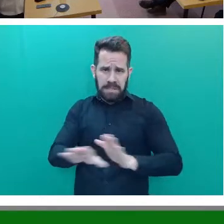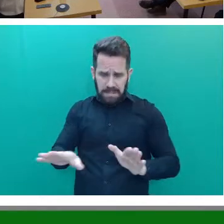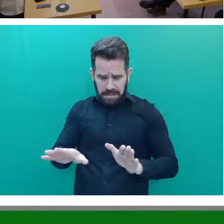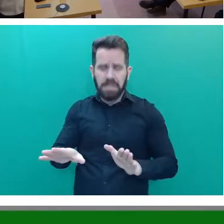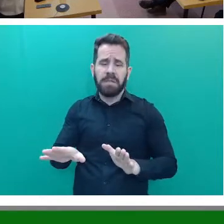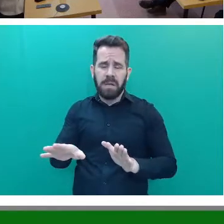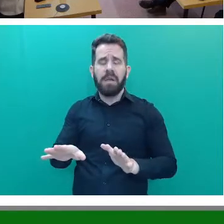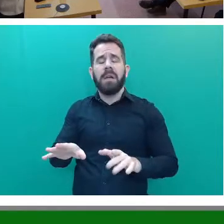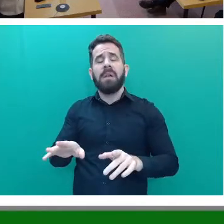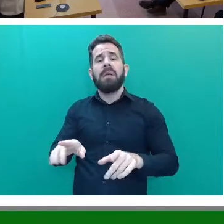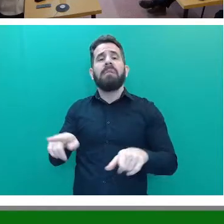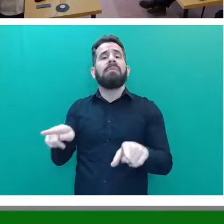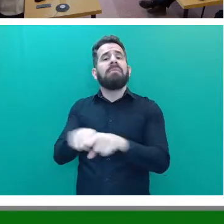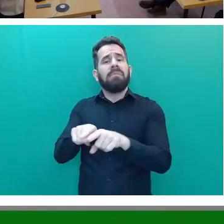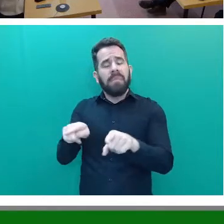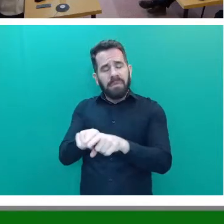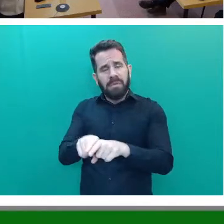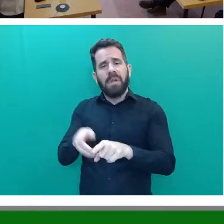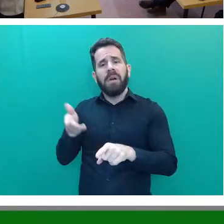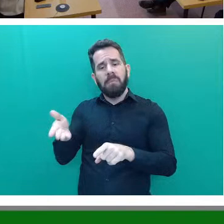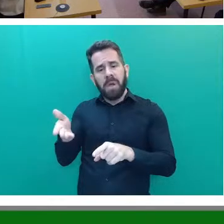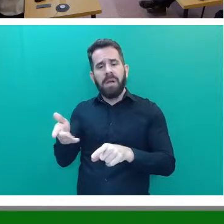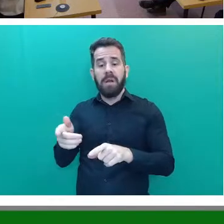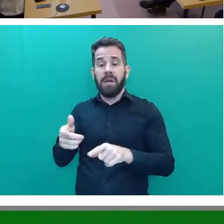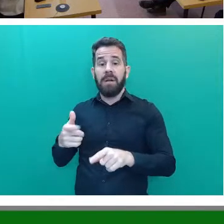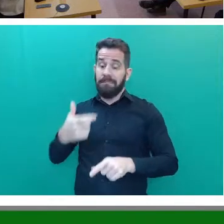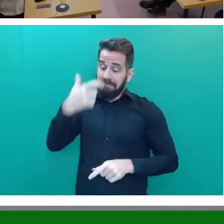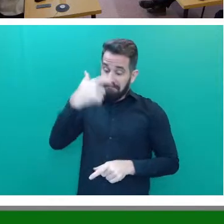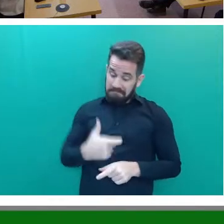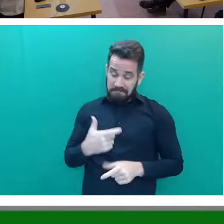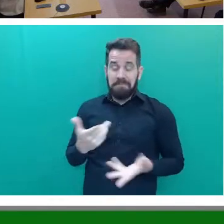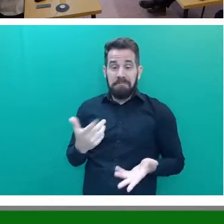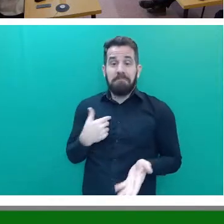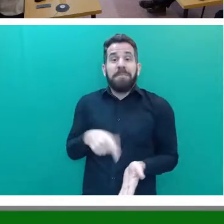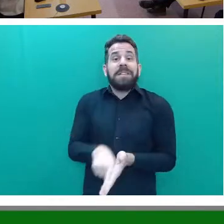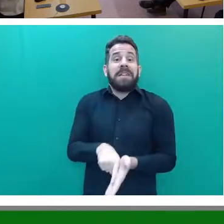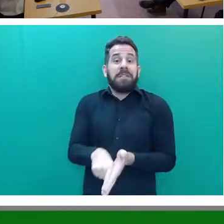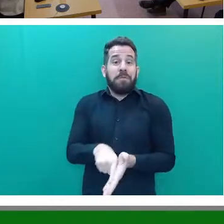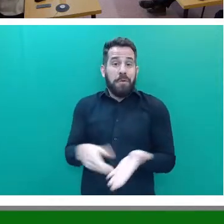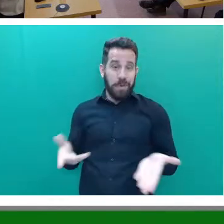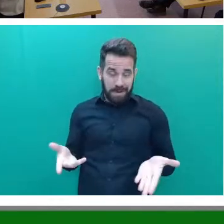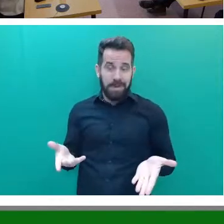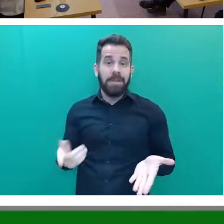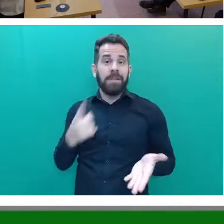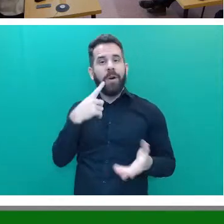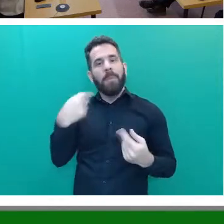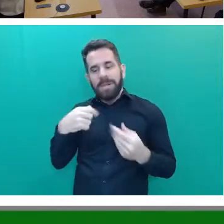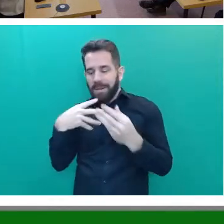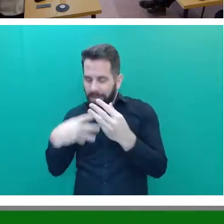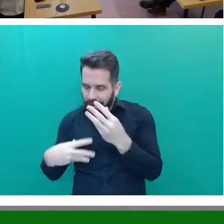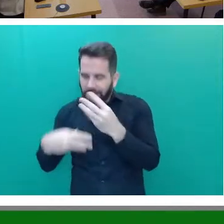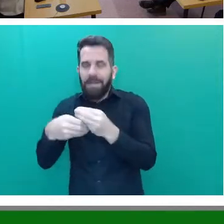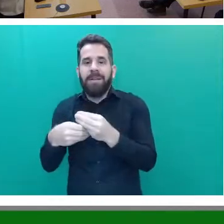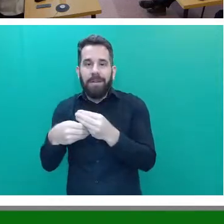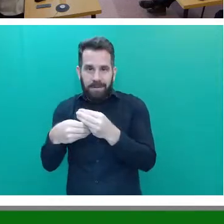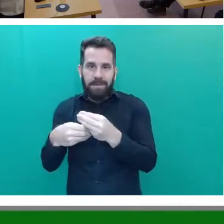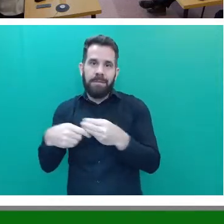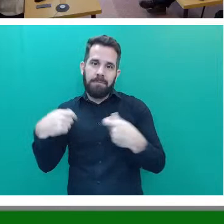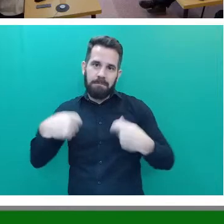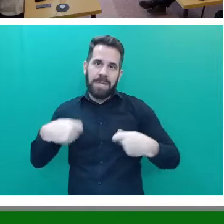de Ética, mas também aos pesquisadores, nesse caso você. Então, você se resguarda também. Tá? Então, só